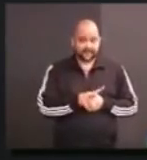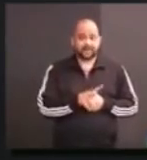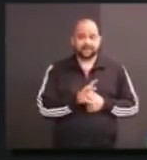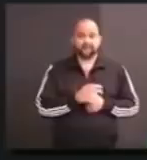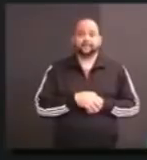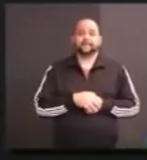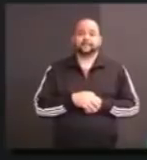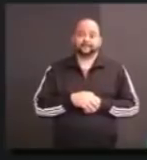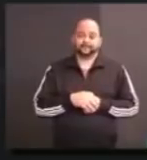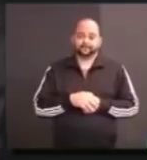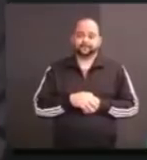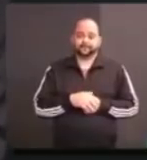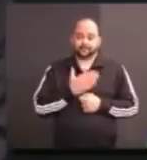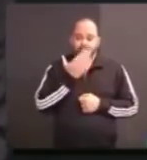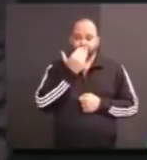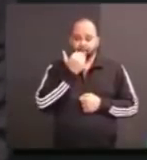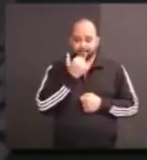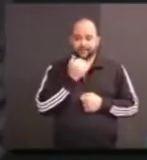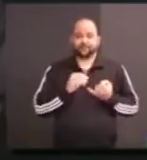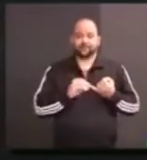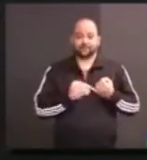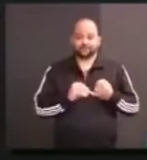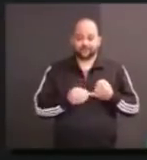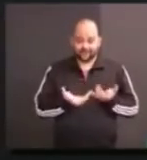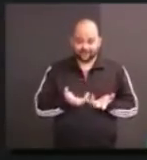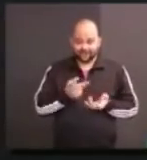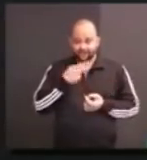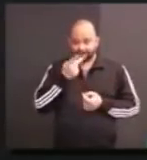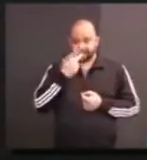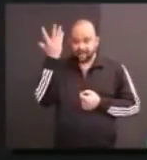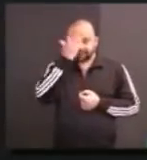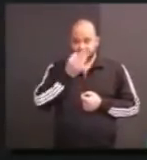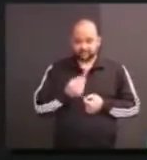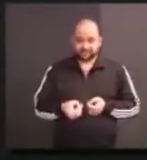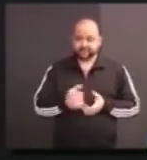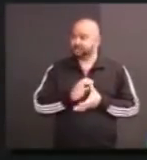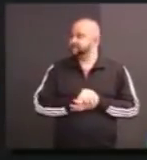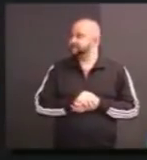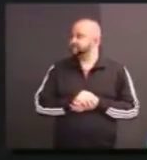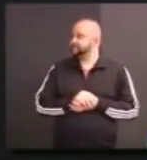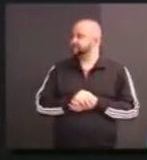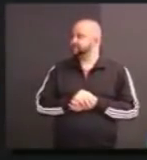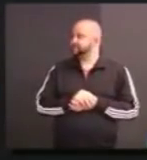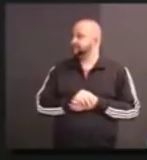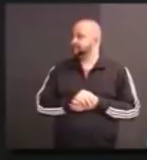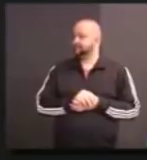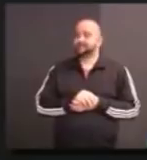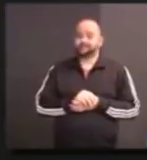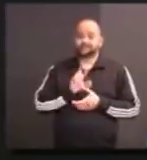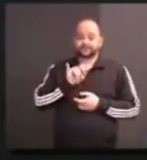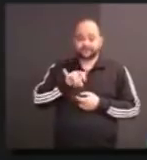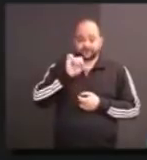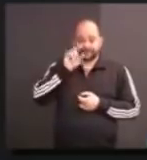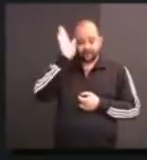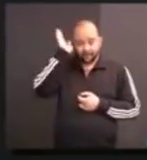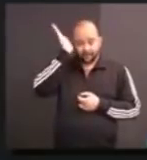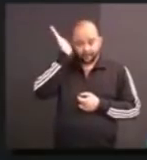de feijão falar de espiritismo é só sendo muito besta